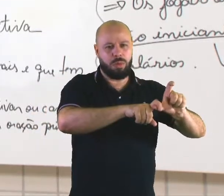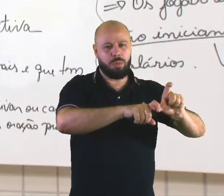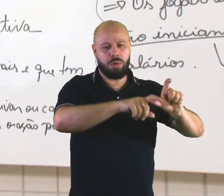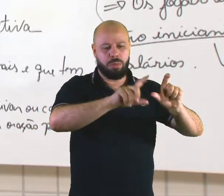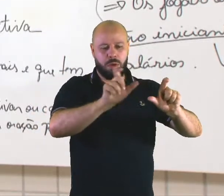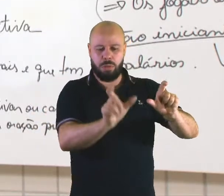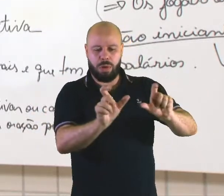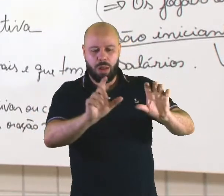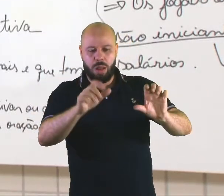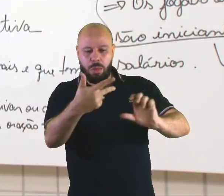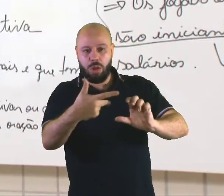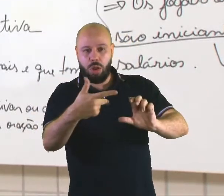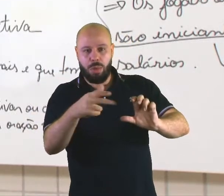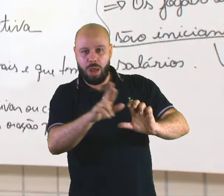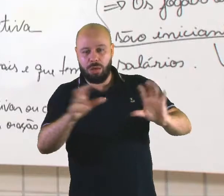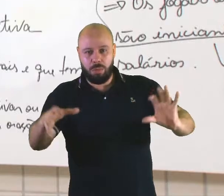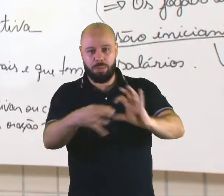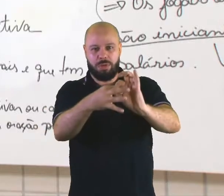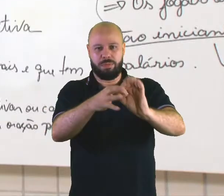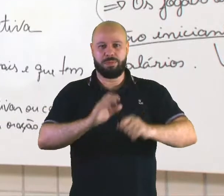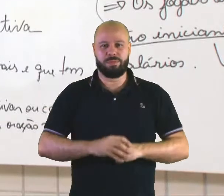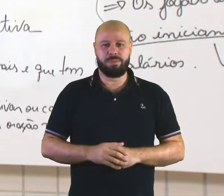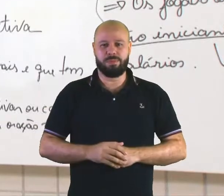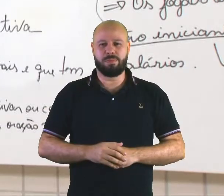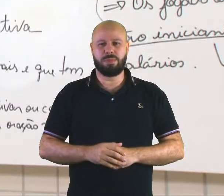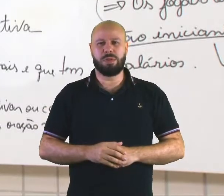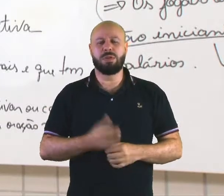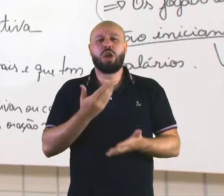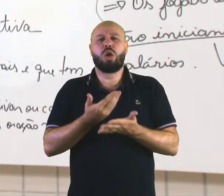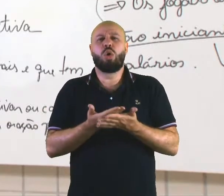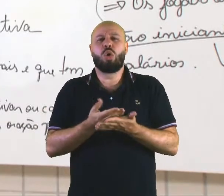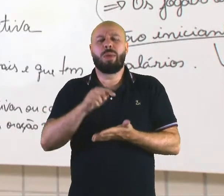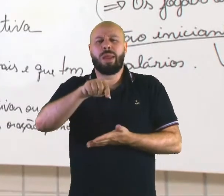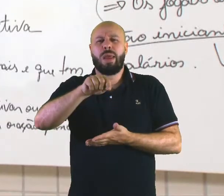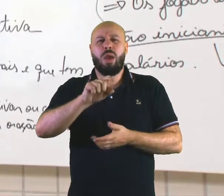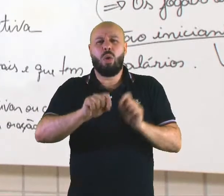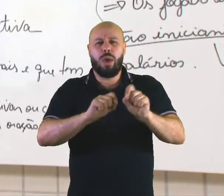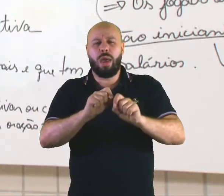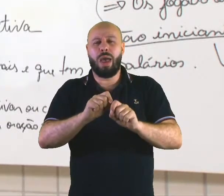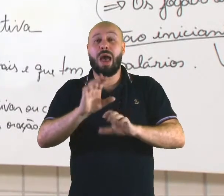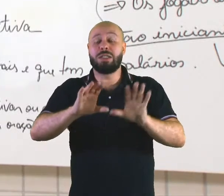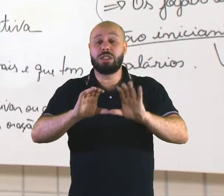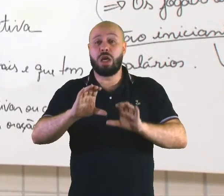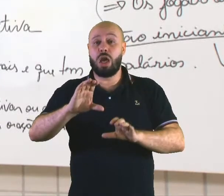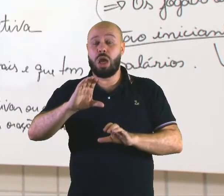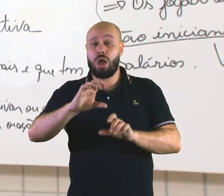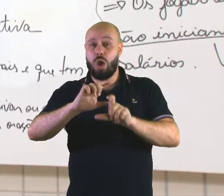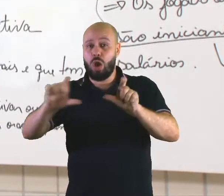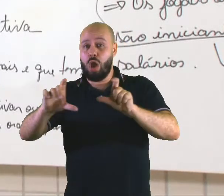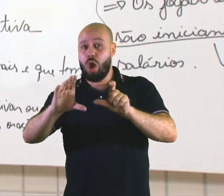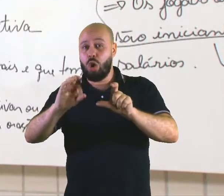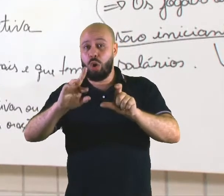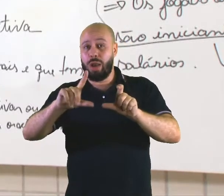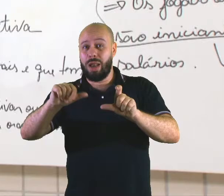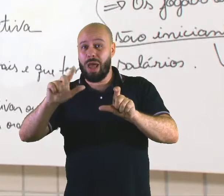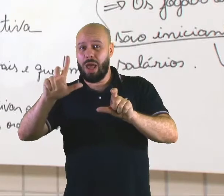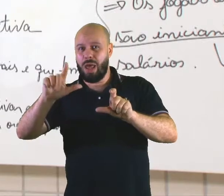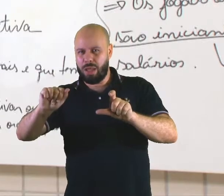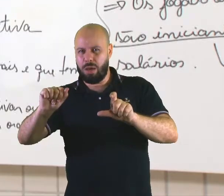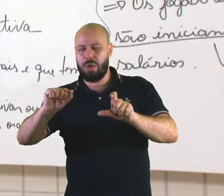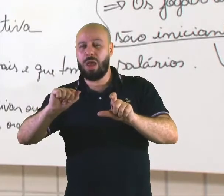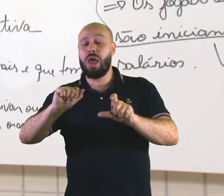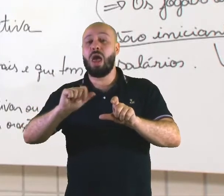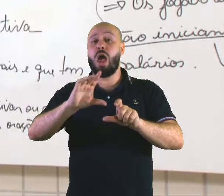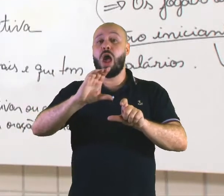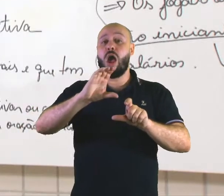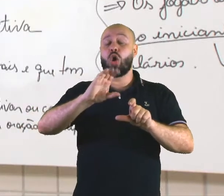ligadas por pronomes relativos. Nas orações coordenadas, elas são independentes e são ligadas por